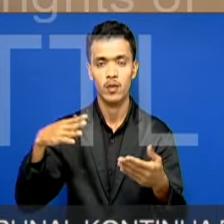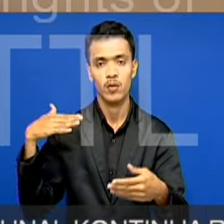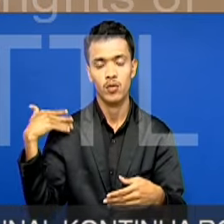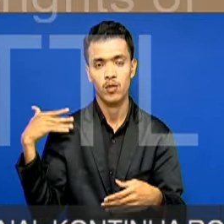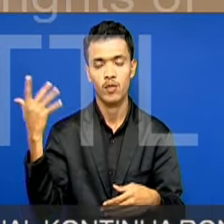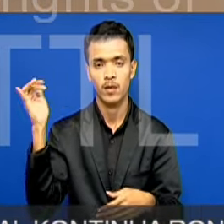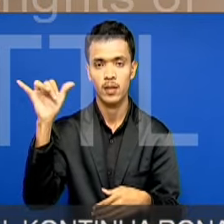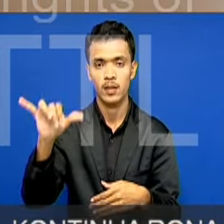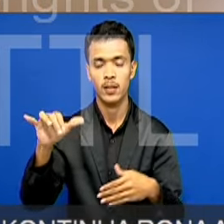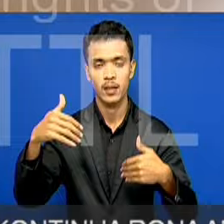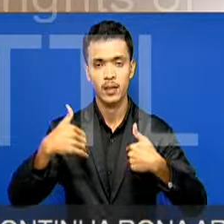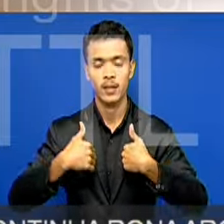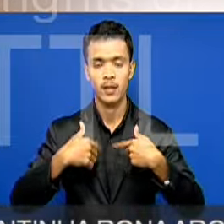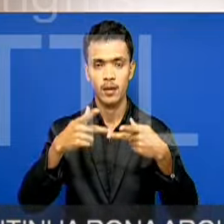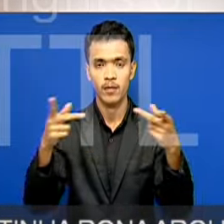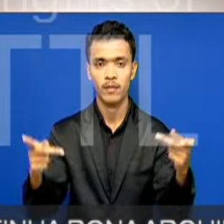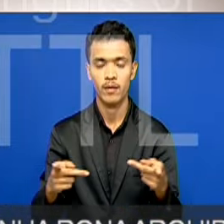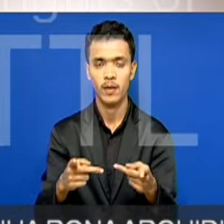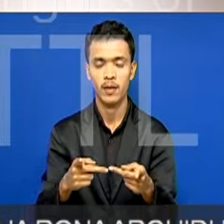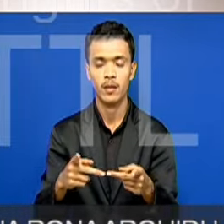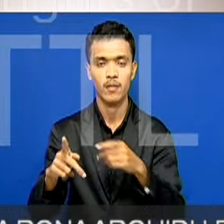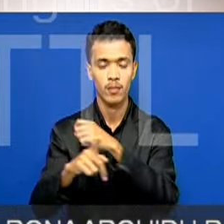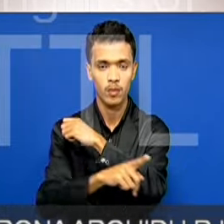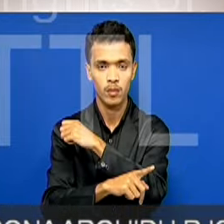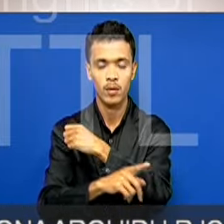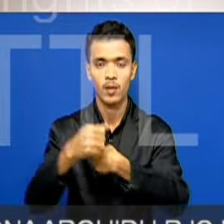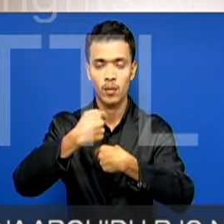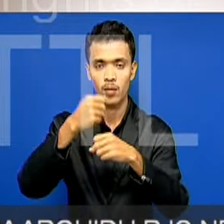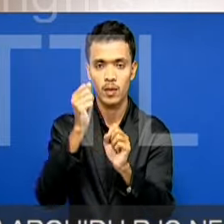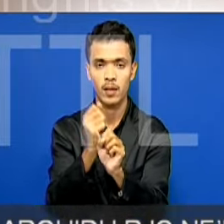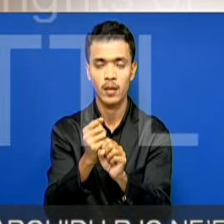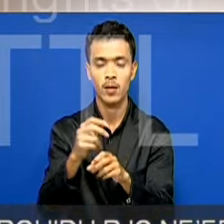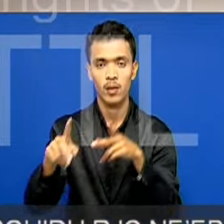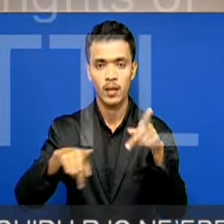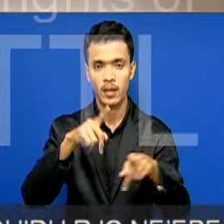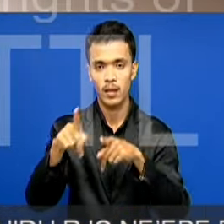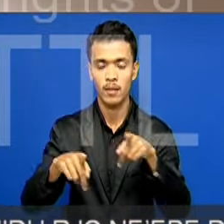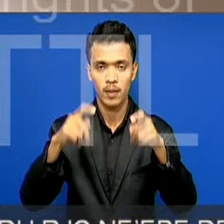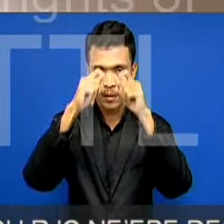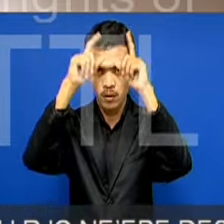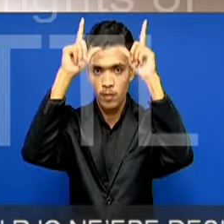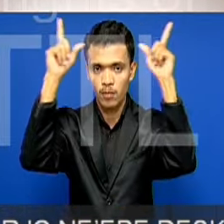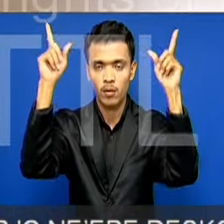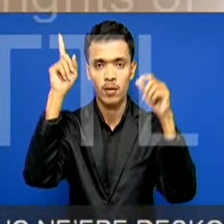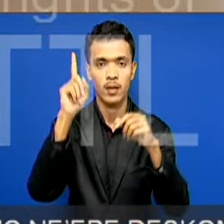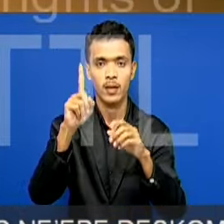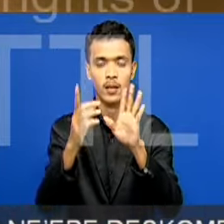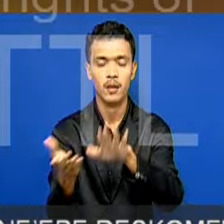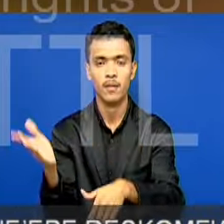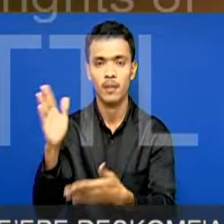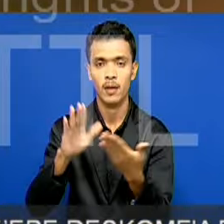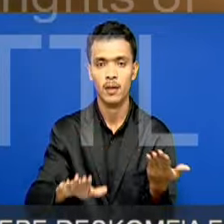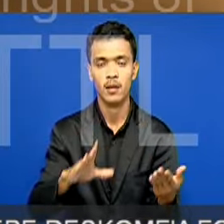Sira e ha arreadores Fátima nien, onde resulta timuruan ida la convida no